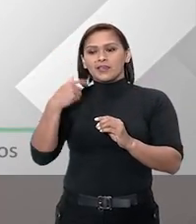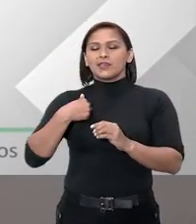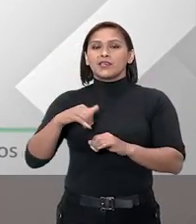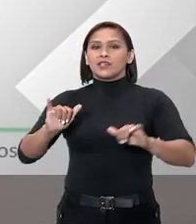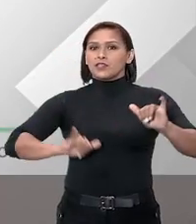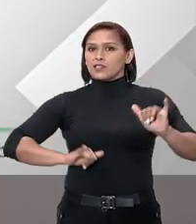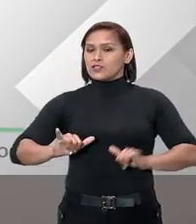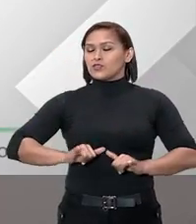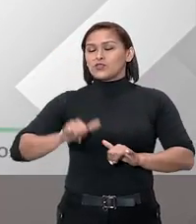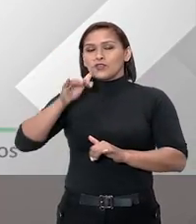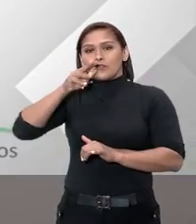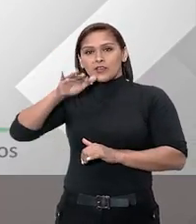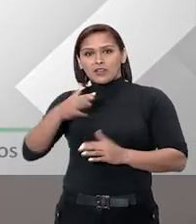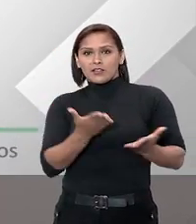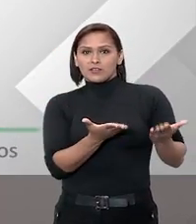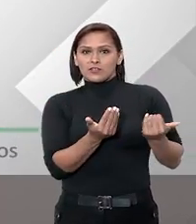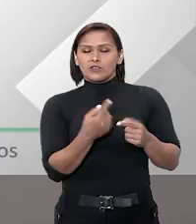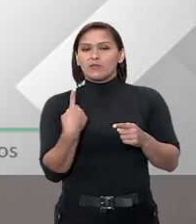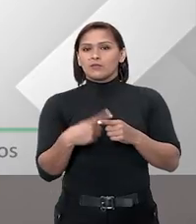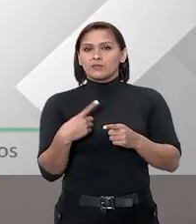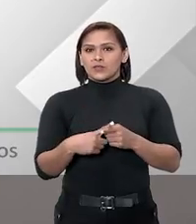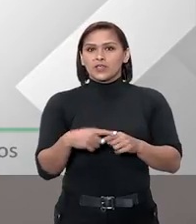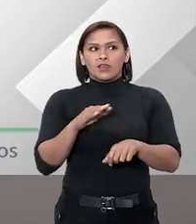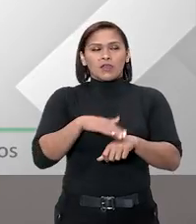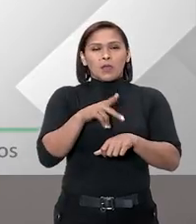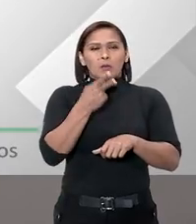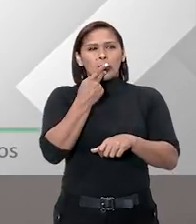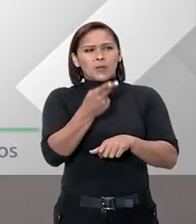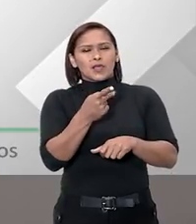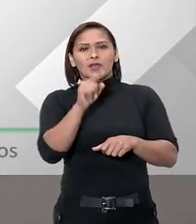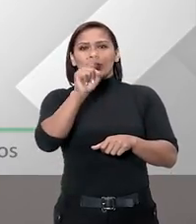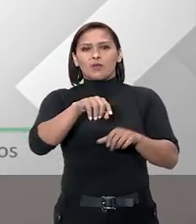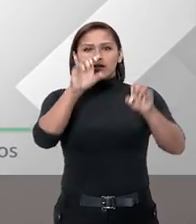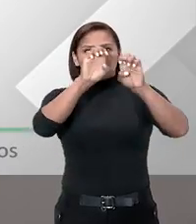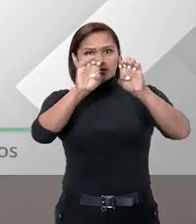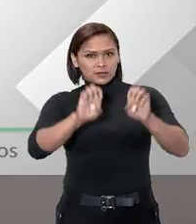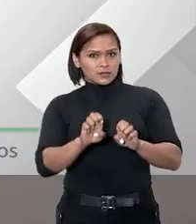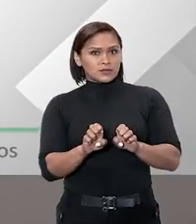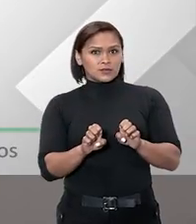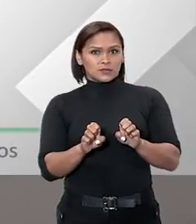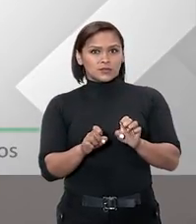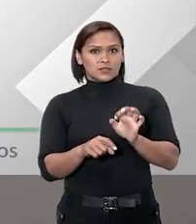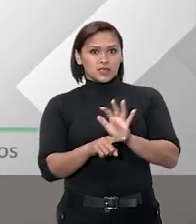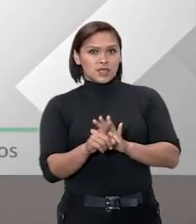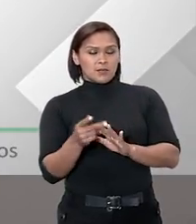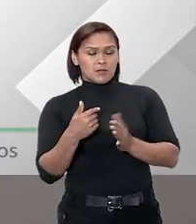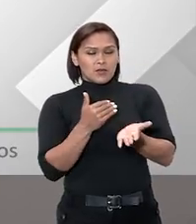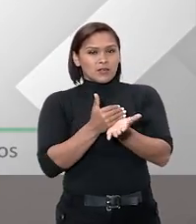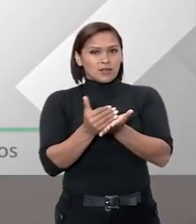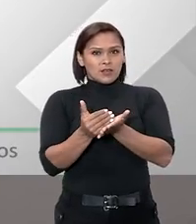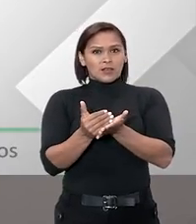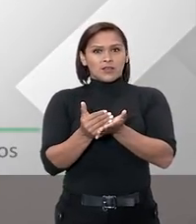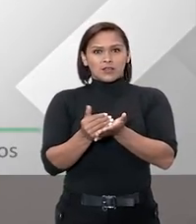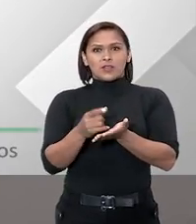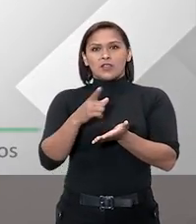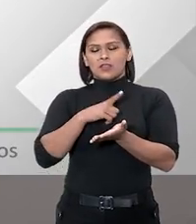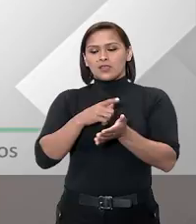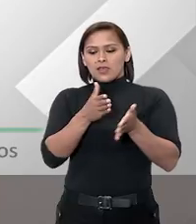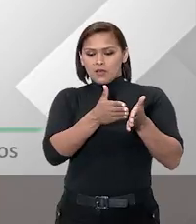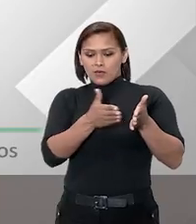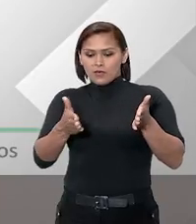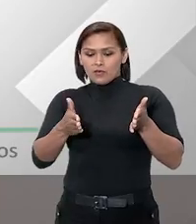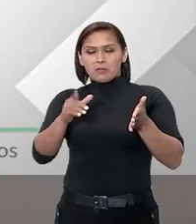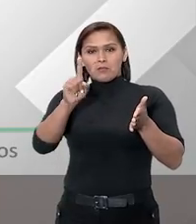é a criança ou adolescente. Porque, no mais, quanto à estruturação, embora lá no início houve um